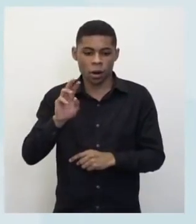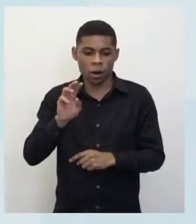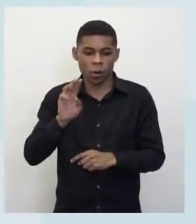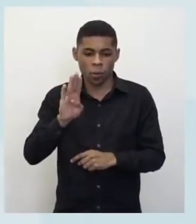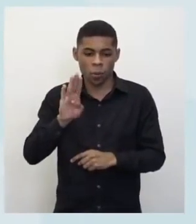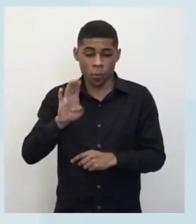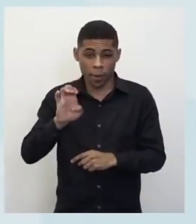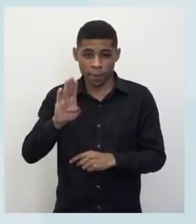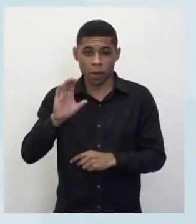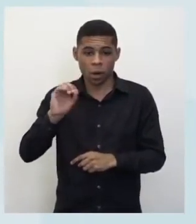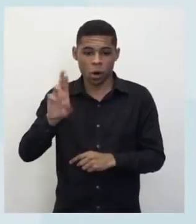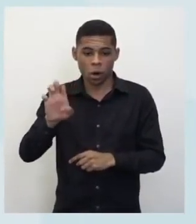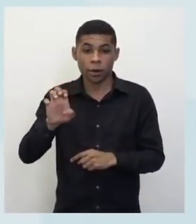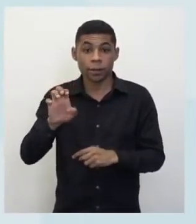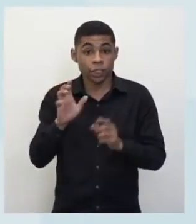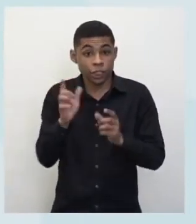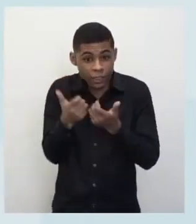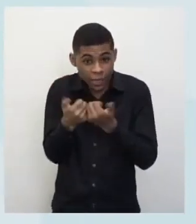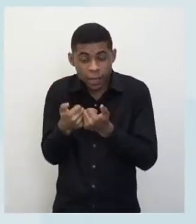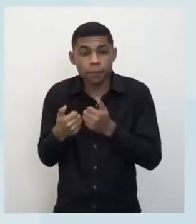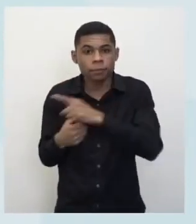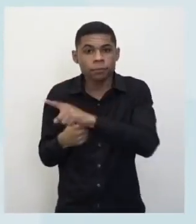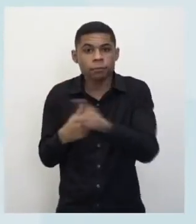o game para o celular do Timo.